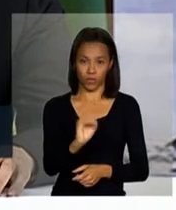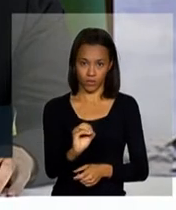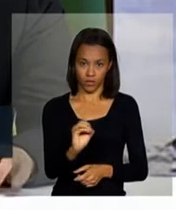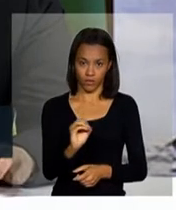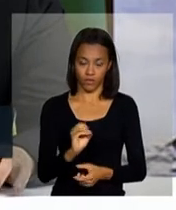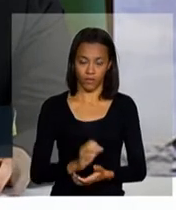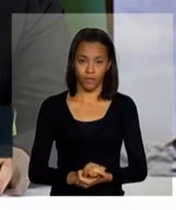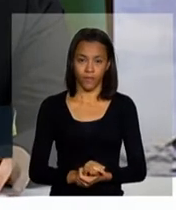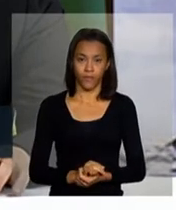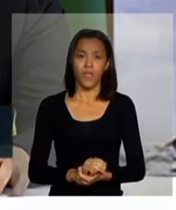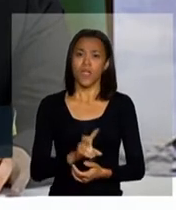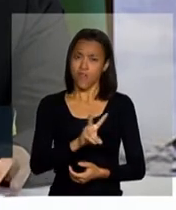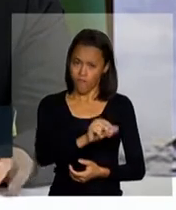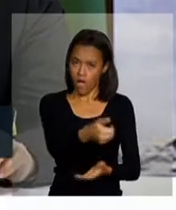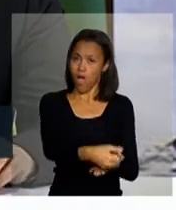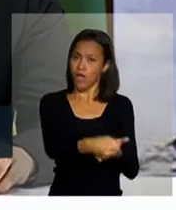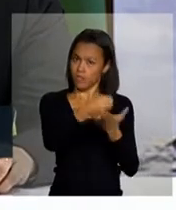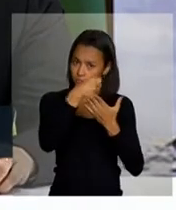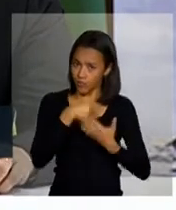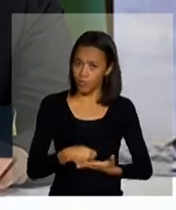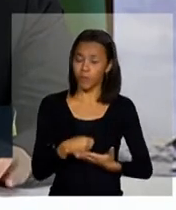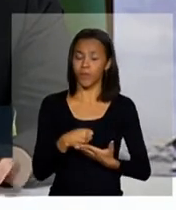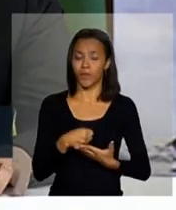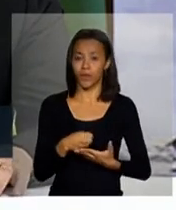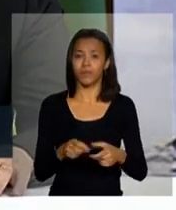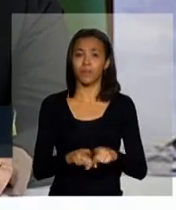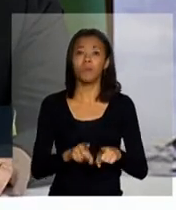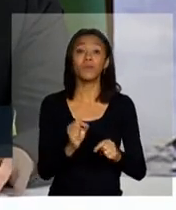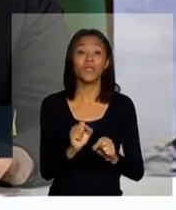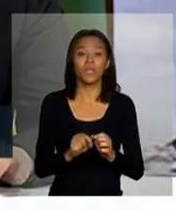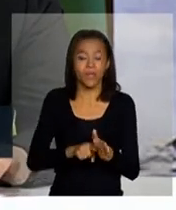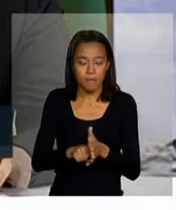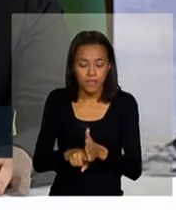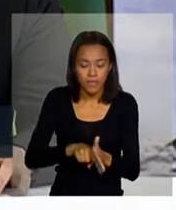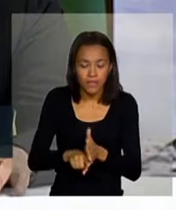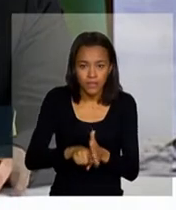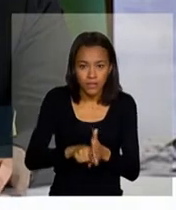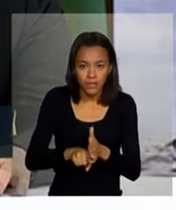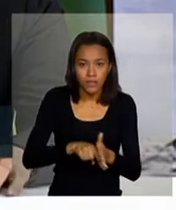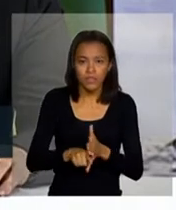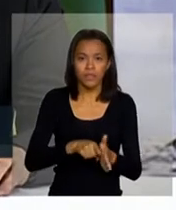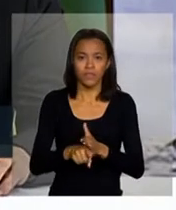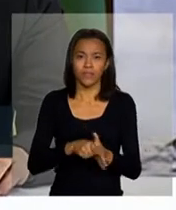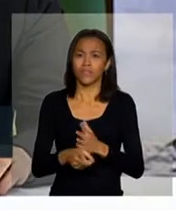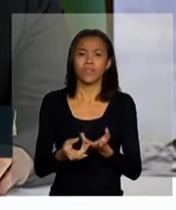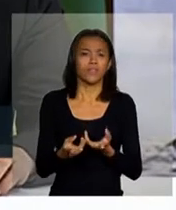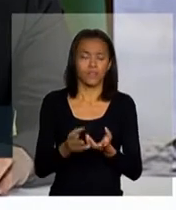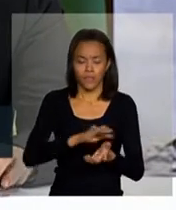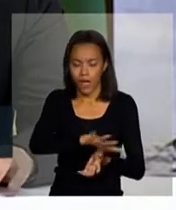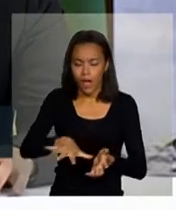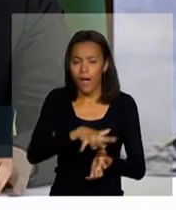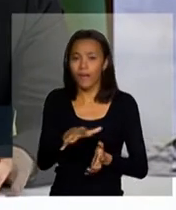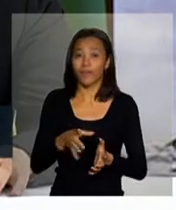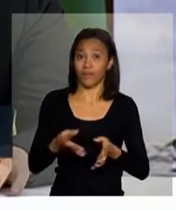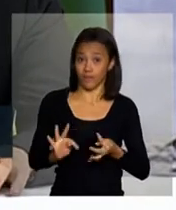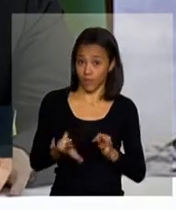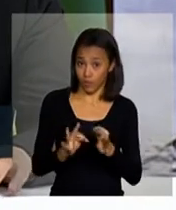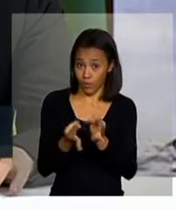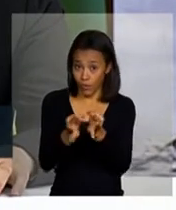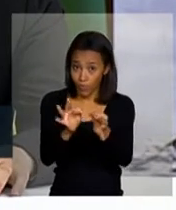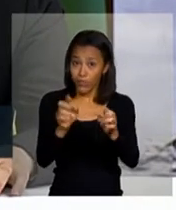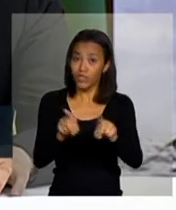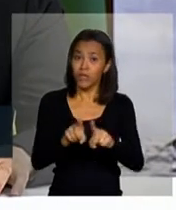Eles vão nos ajudar na pesquisa, nos pacotes tecnológicos e nos pacotes